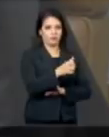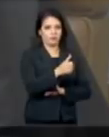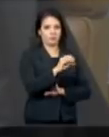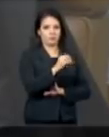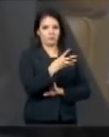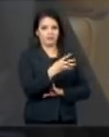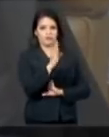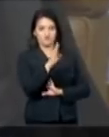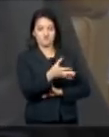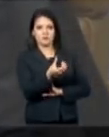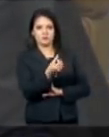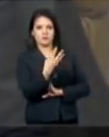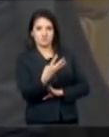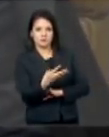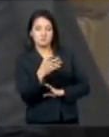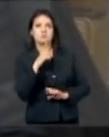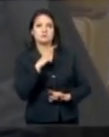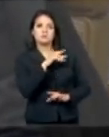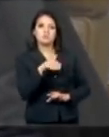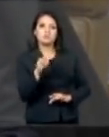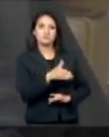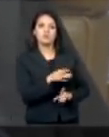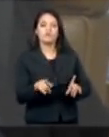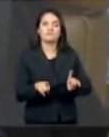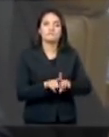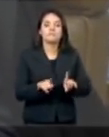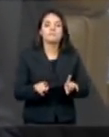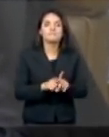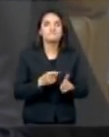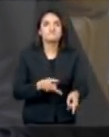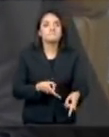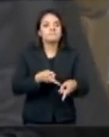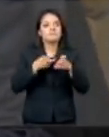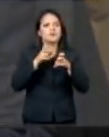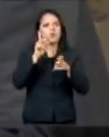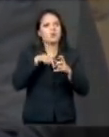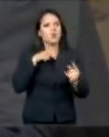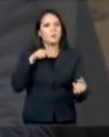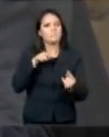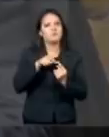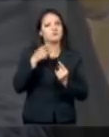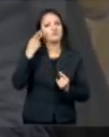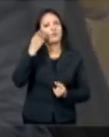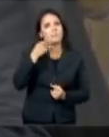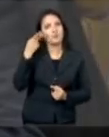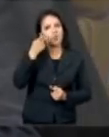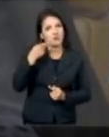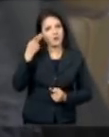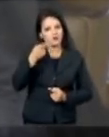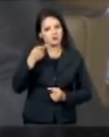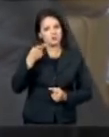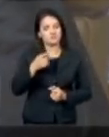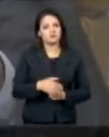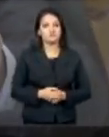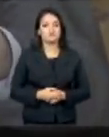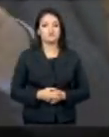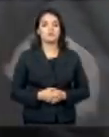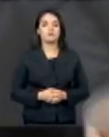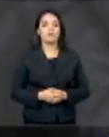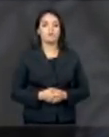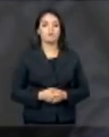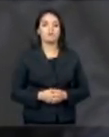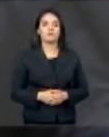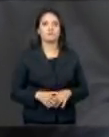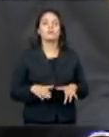ea motivação exclusivamente política que lhe é inerente e sob esse aspecto como já